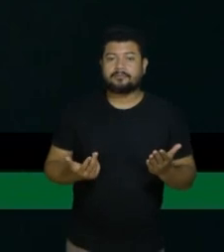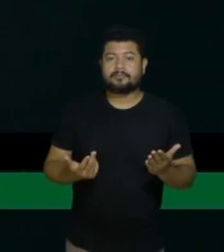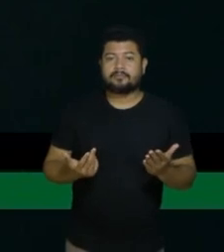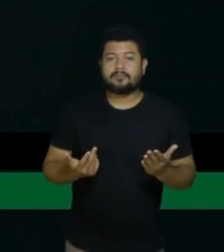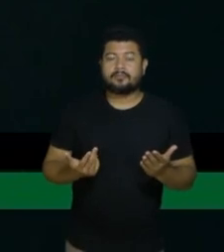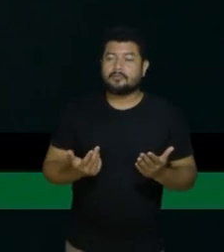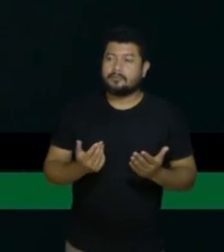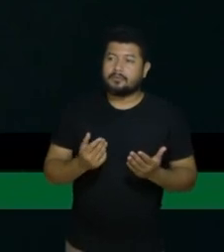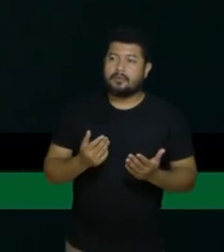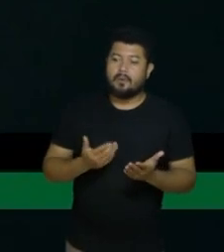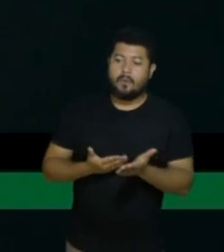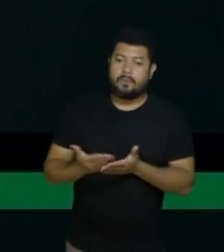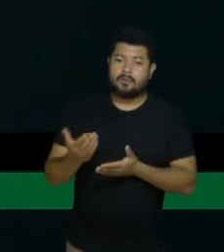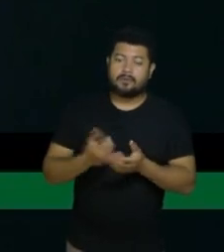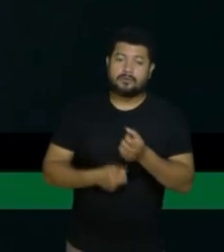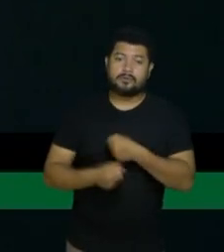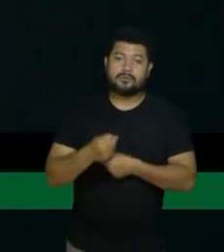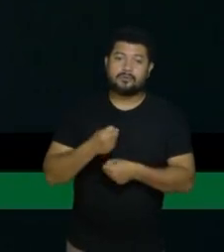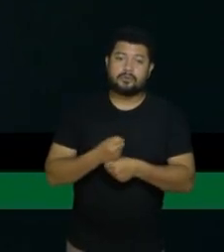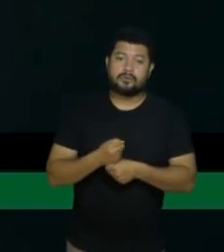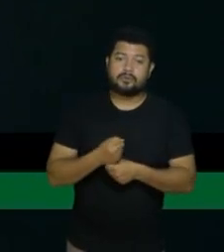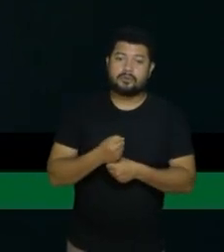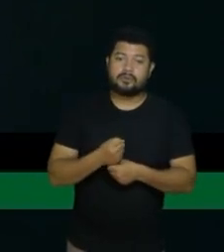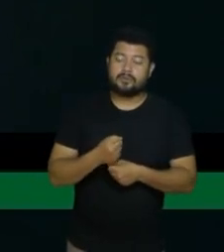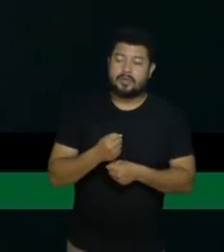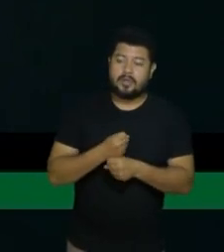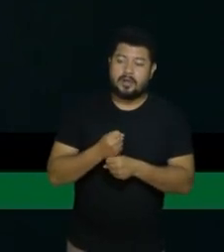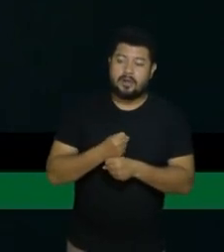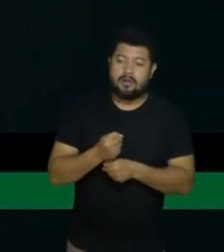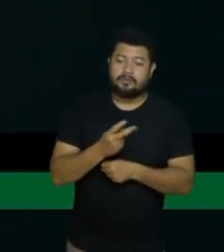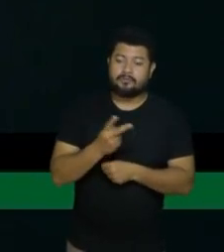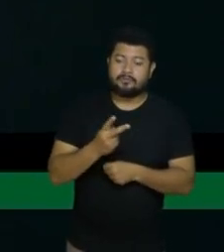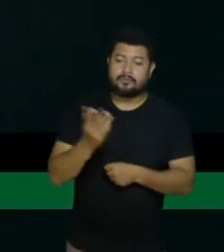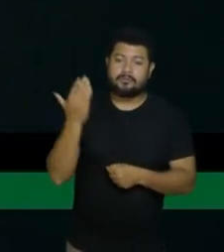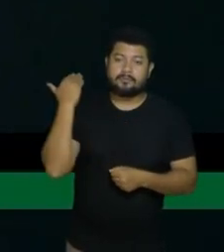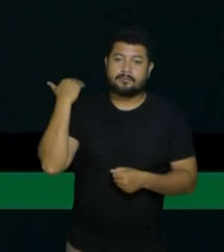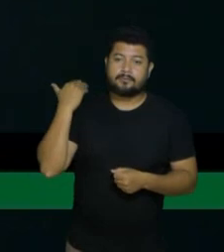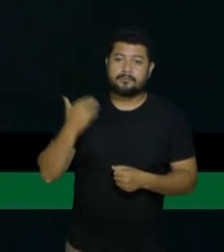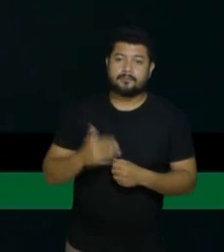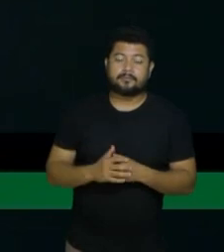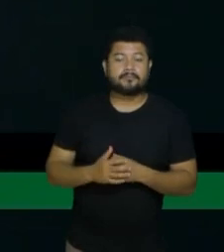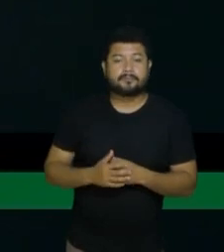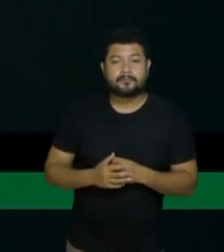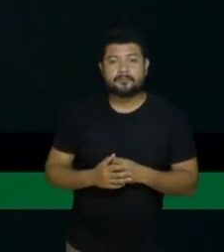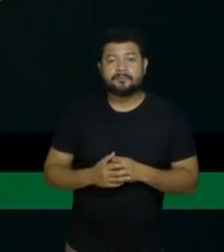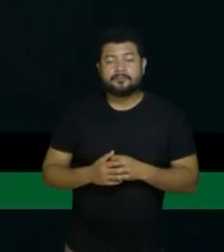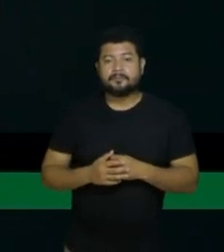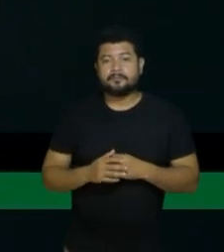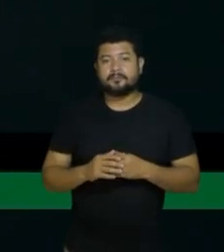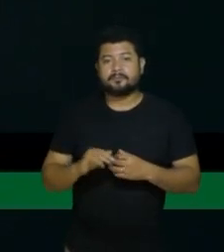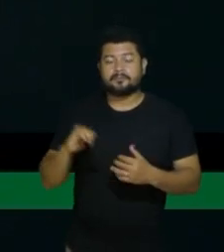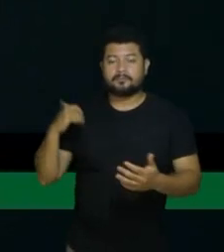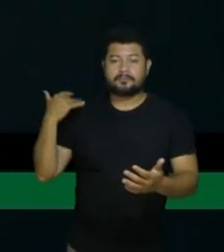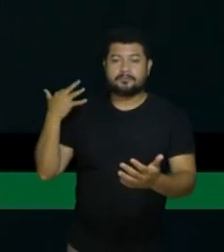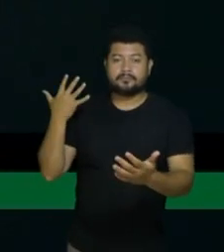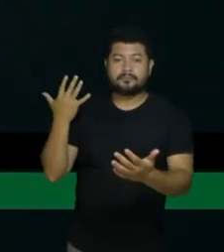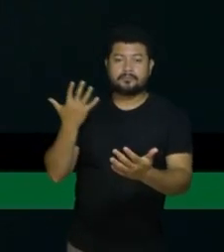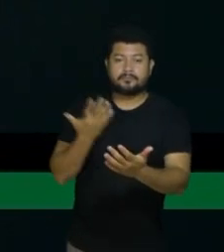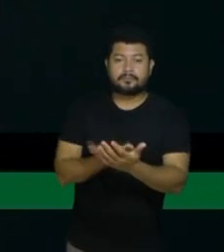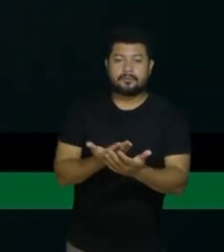2000 ou melhor dos 22 anos últimos 22 anos